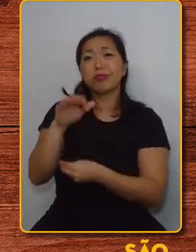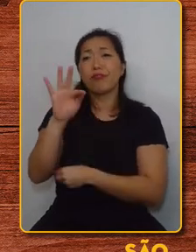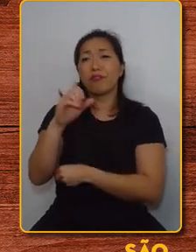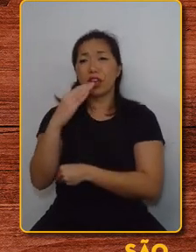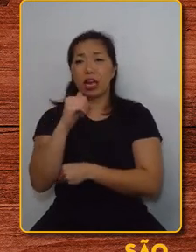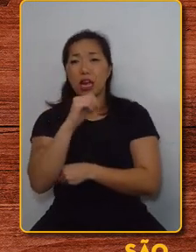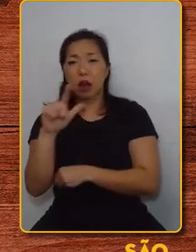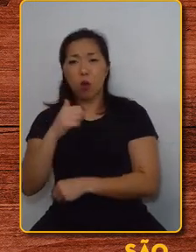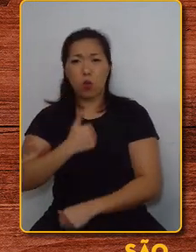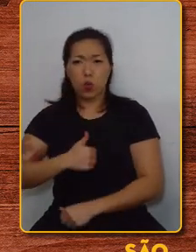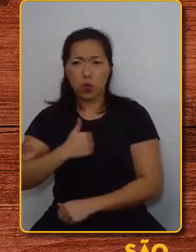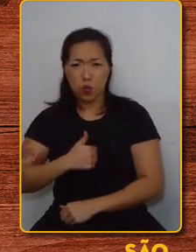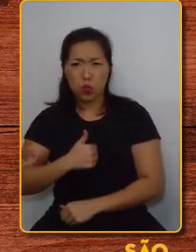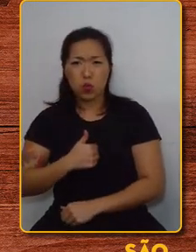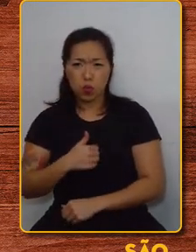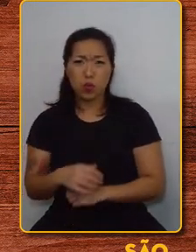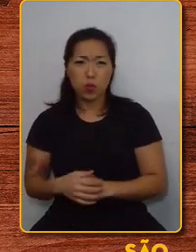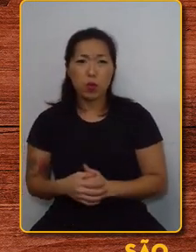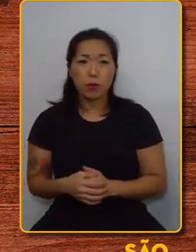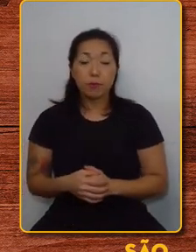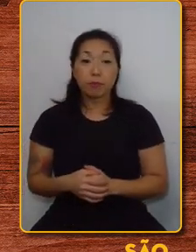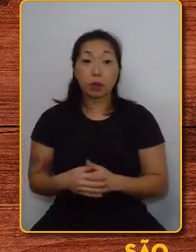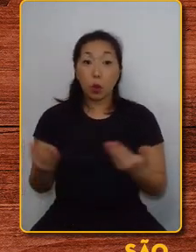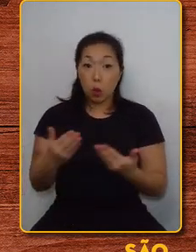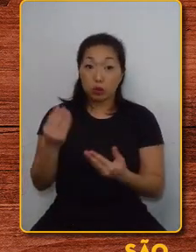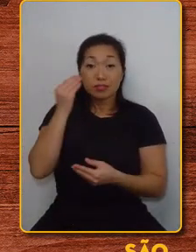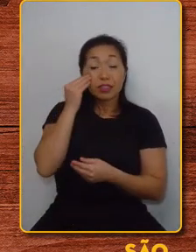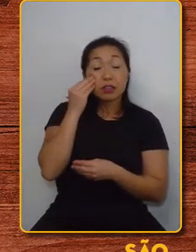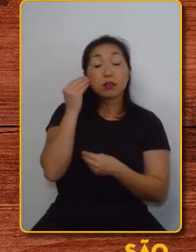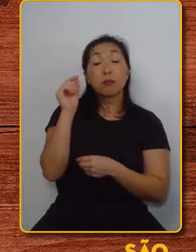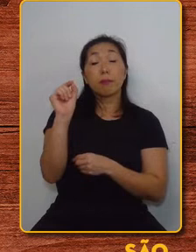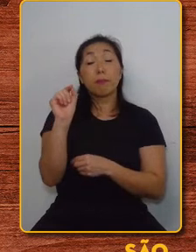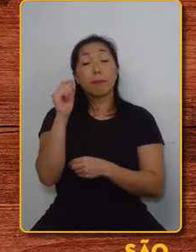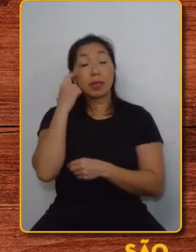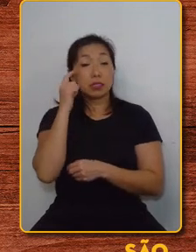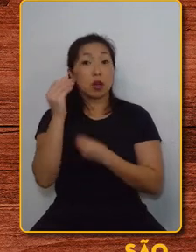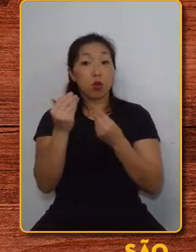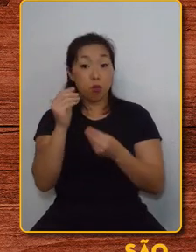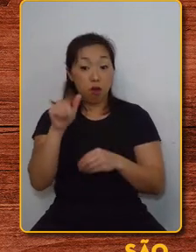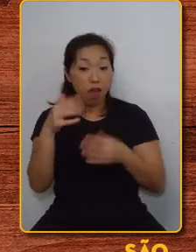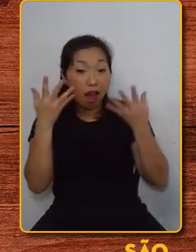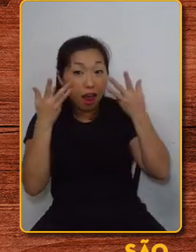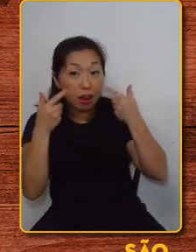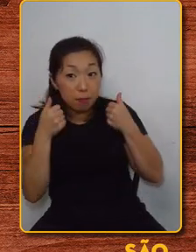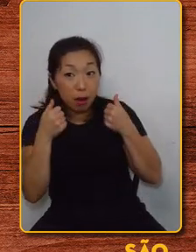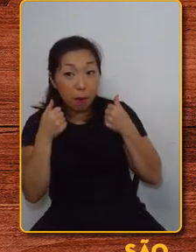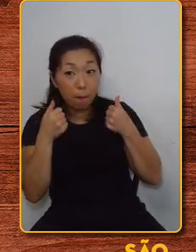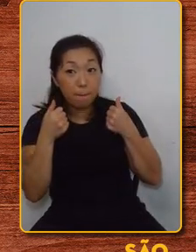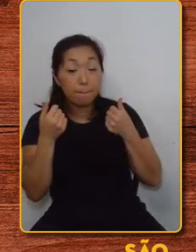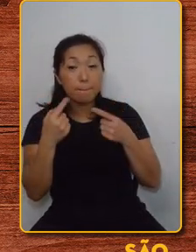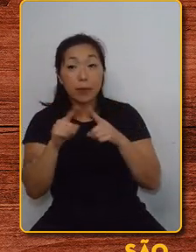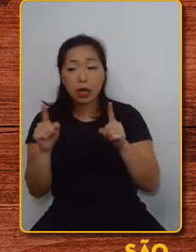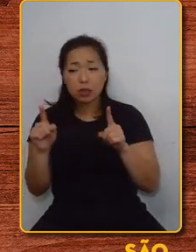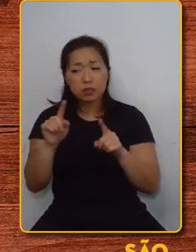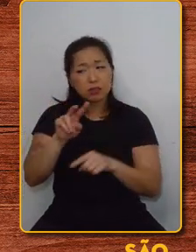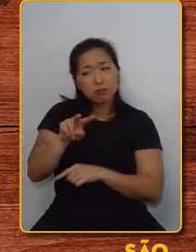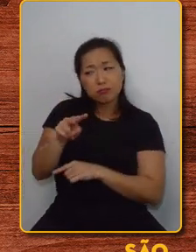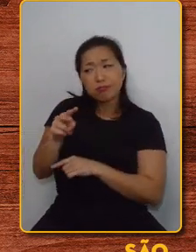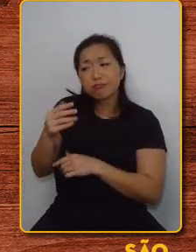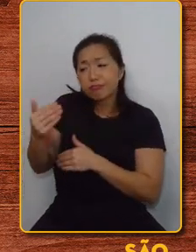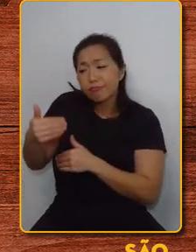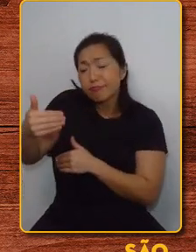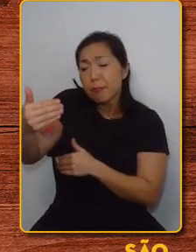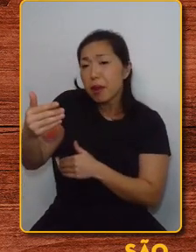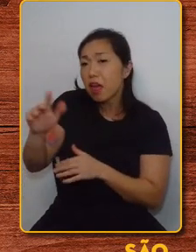Hoje está procurando passar isso para animais, mas logo, logo chega para humanos. O que a agroindústria faz? Não interessa mais o que